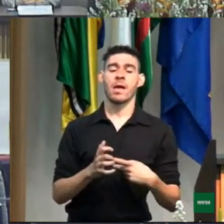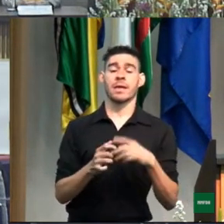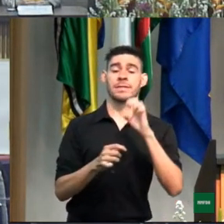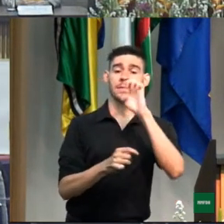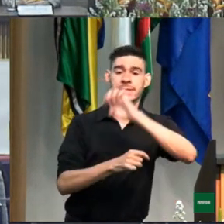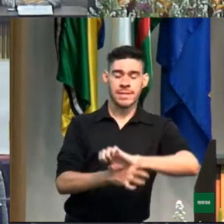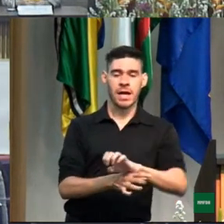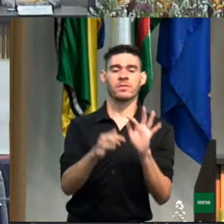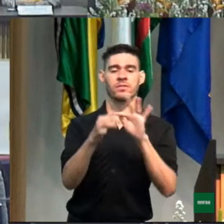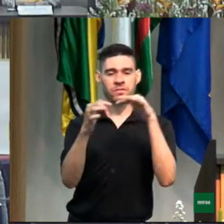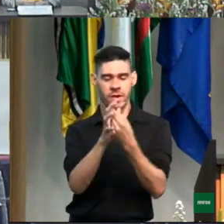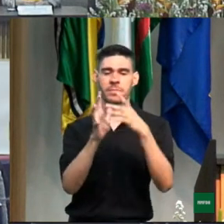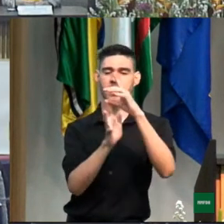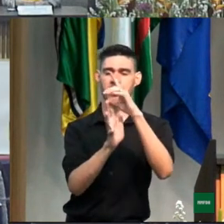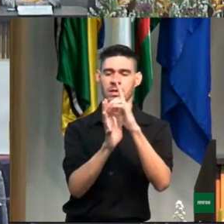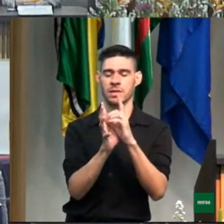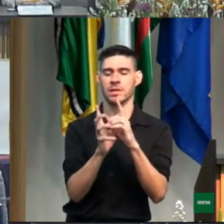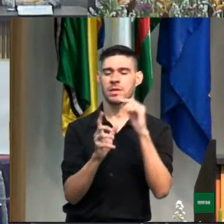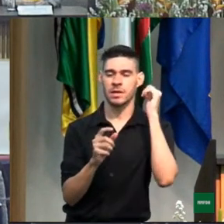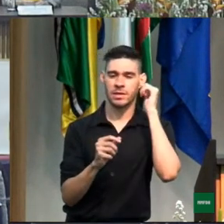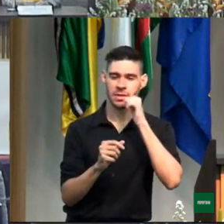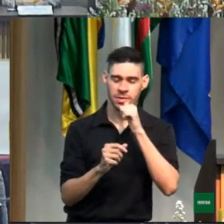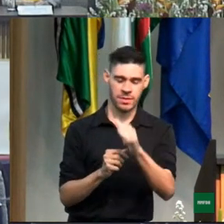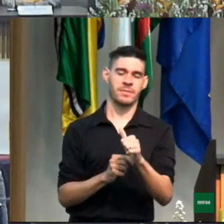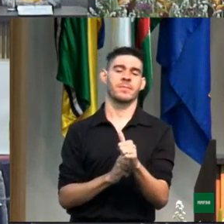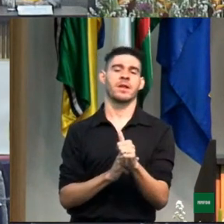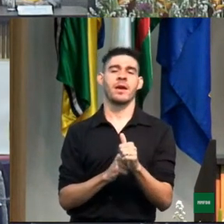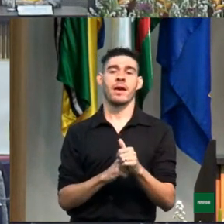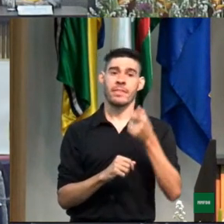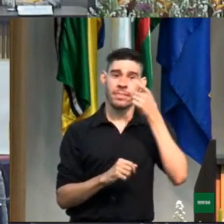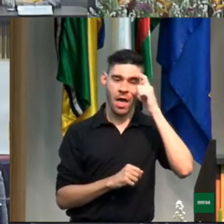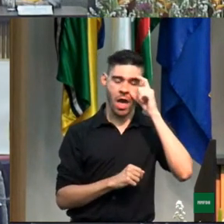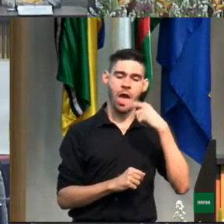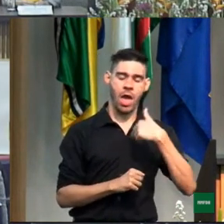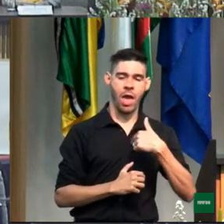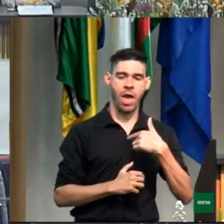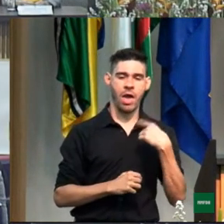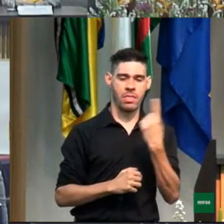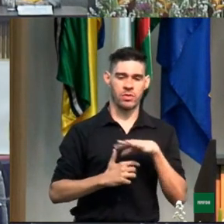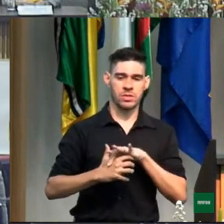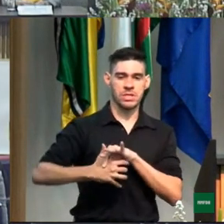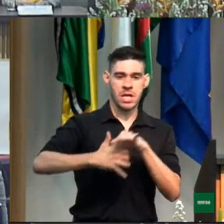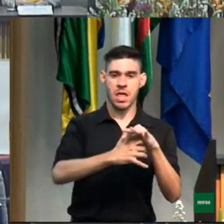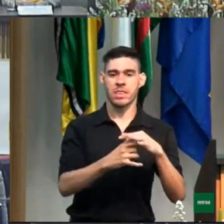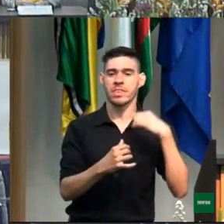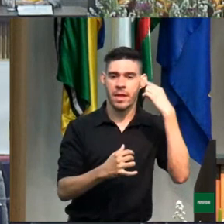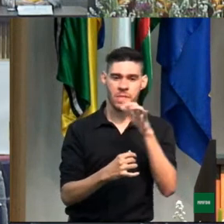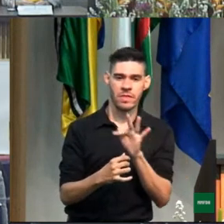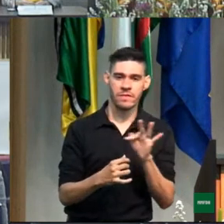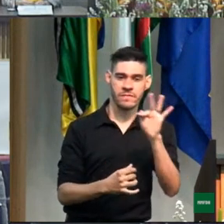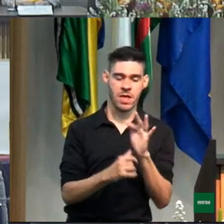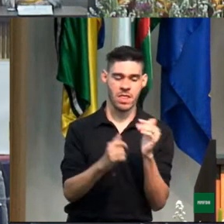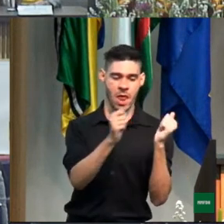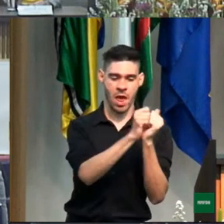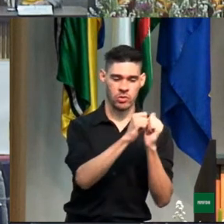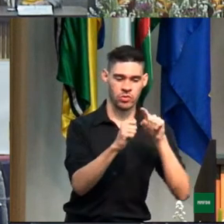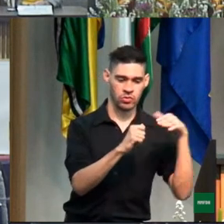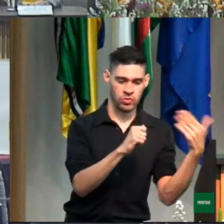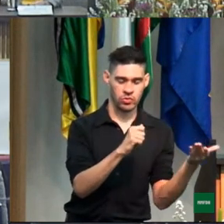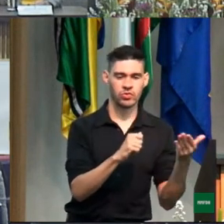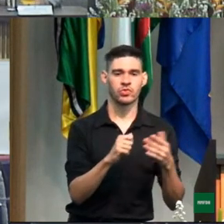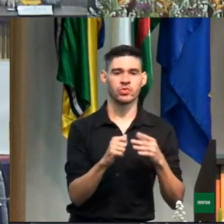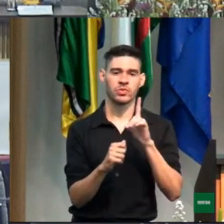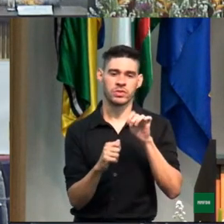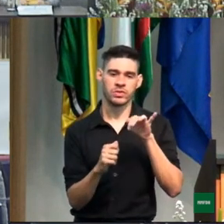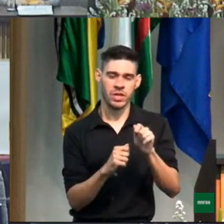Damaris Alves, nossa líder, né? Deputada federal Bia Kiss aqui do meu lado, deputado Diego Garcia, muito